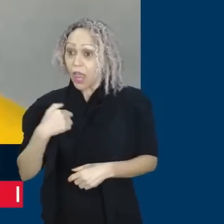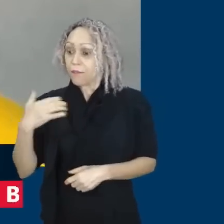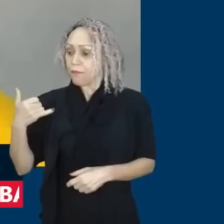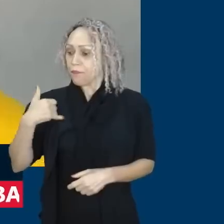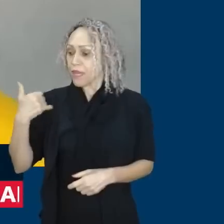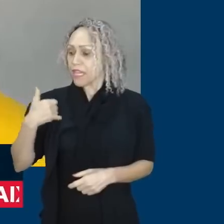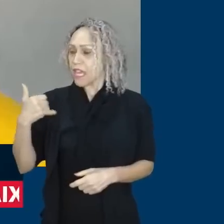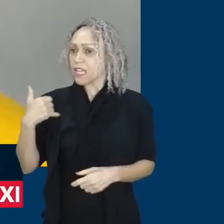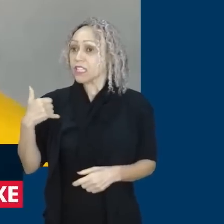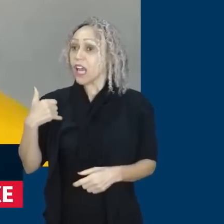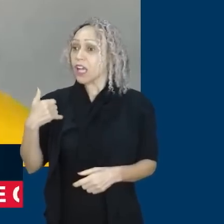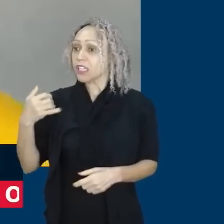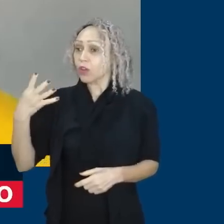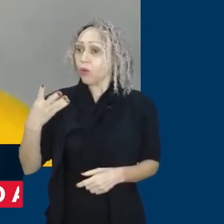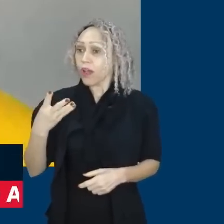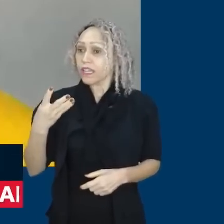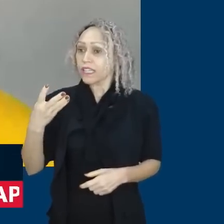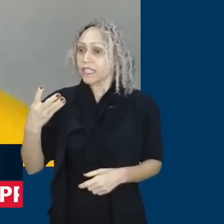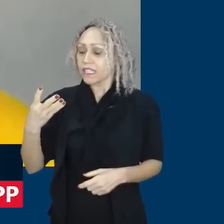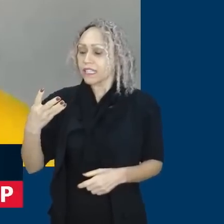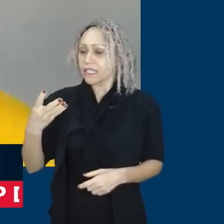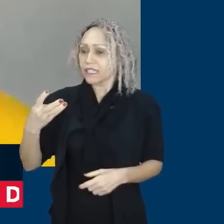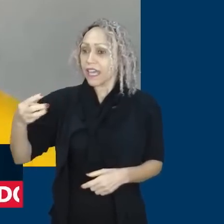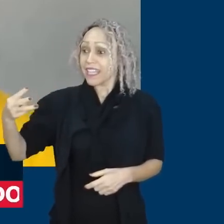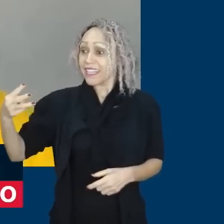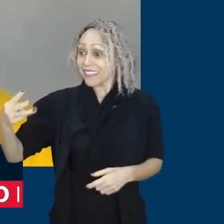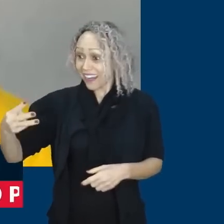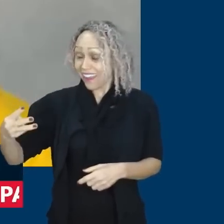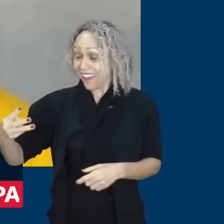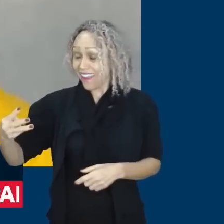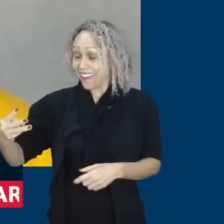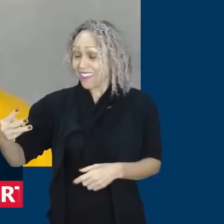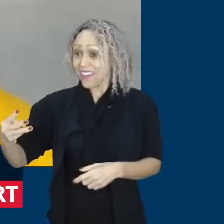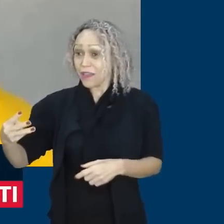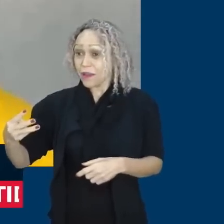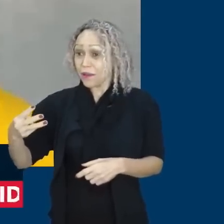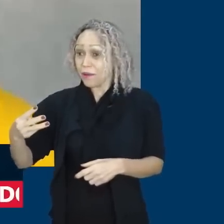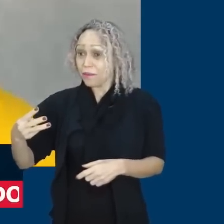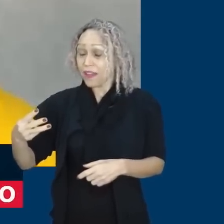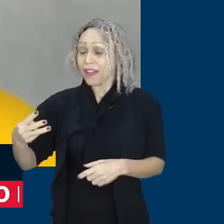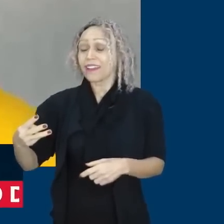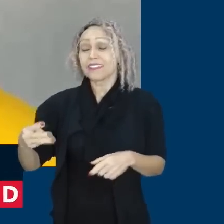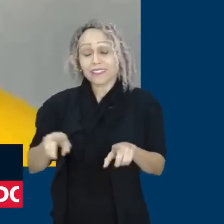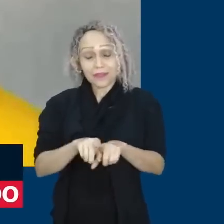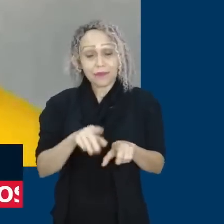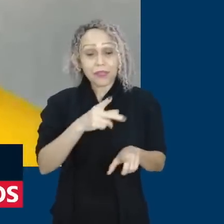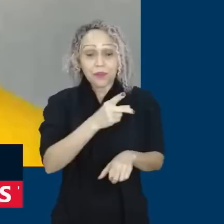fiz 43 agora, Amanda, mas eu, daqui a pouco o partido também já